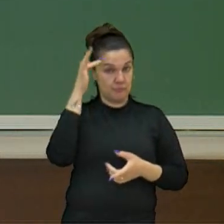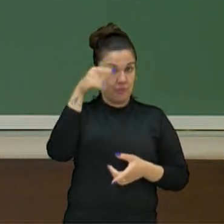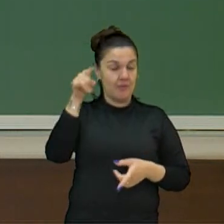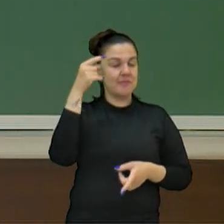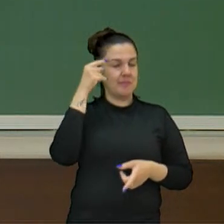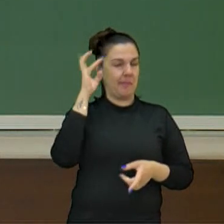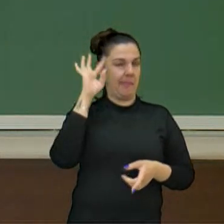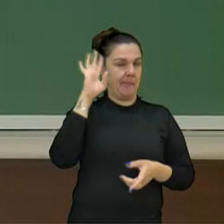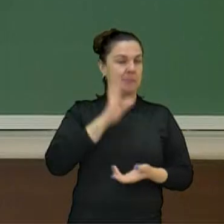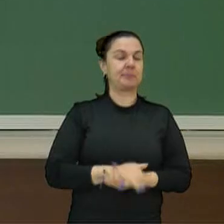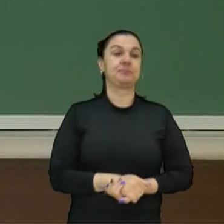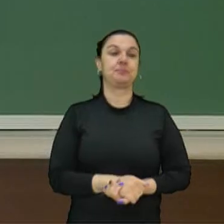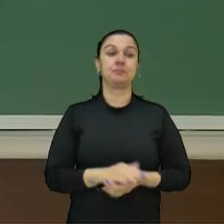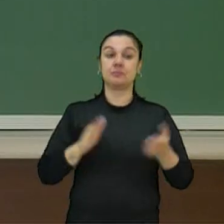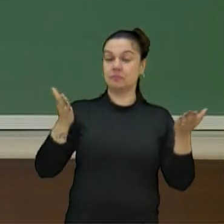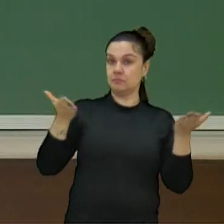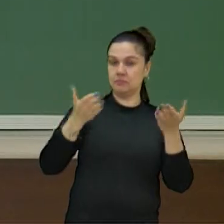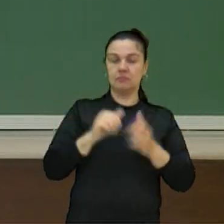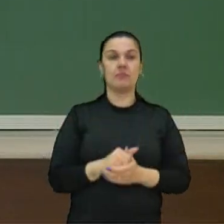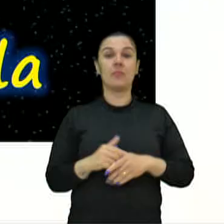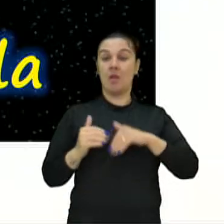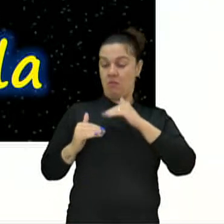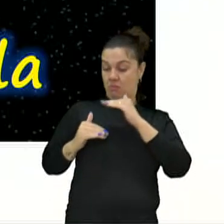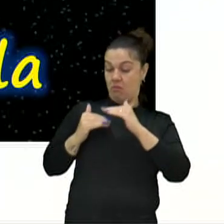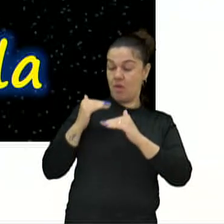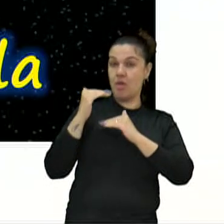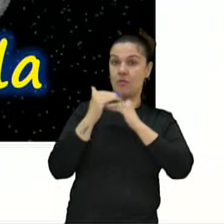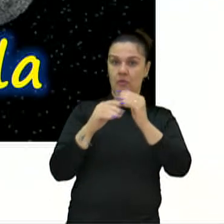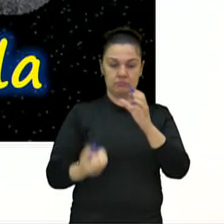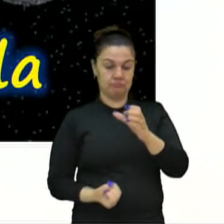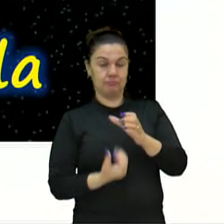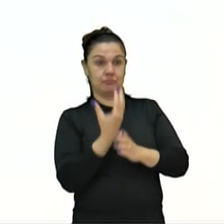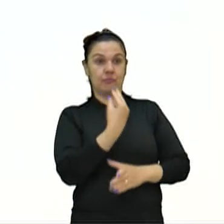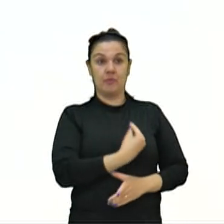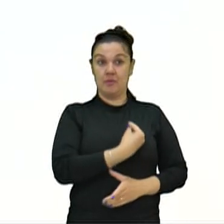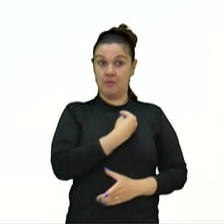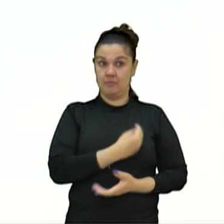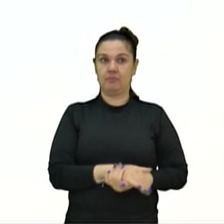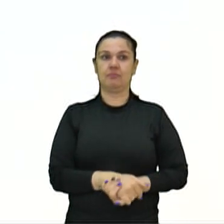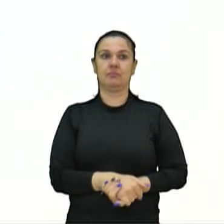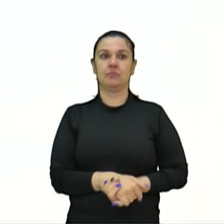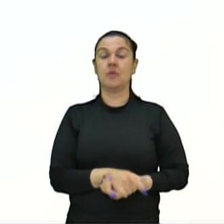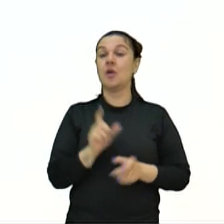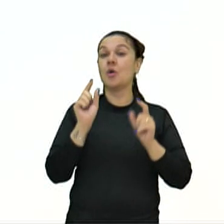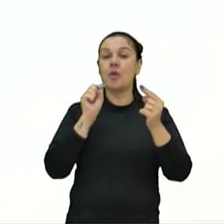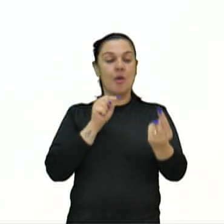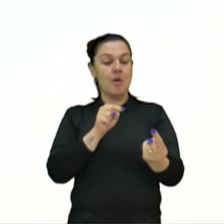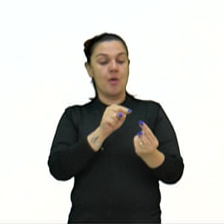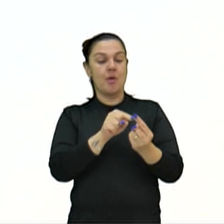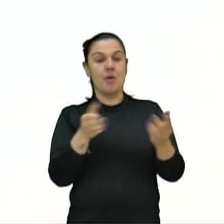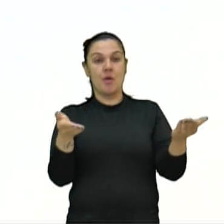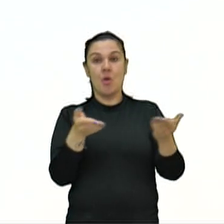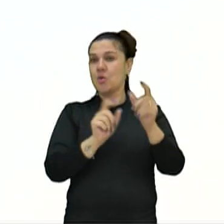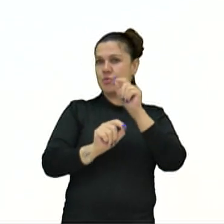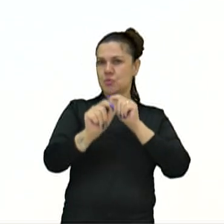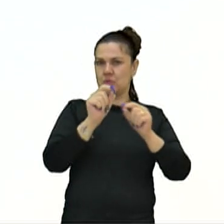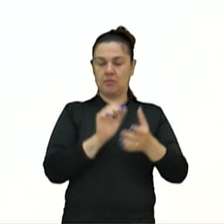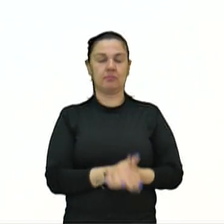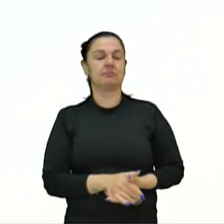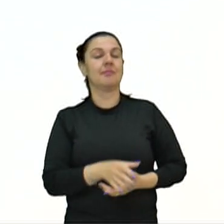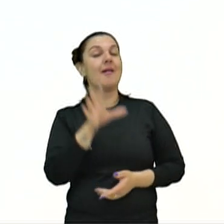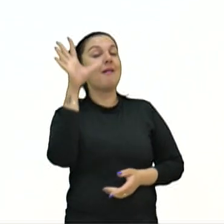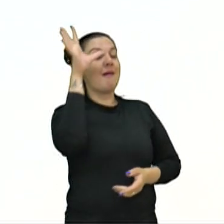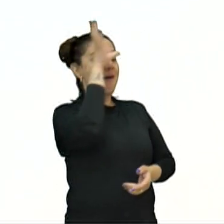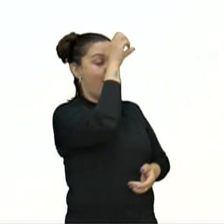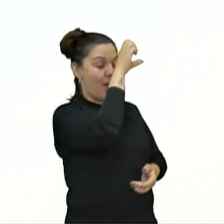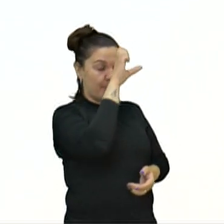elas, tá? Vamos começar aqui então. Evolução, origem da vida. Os objetivos da aula de hoje quais são? Conhecer as